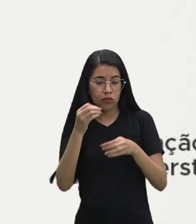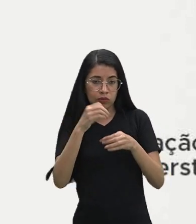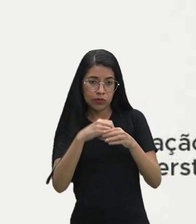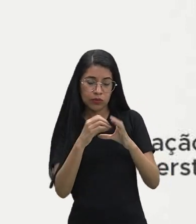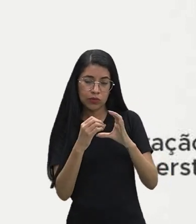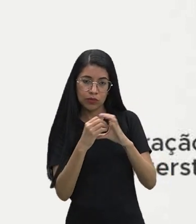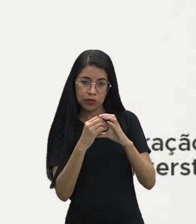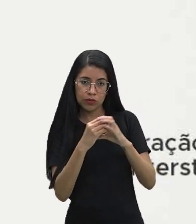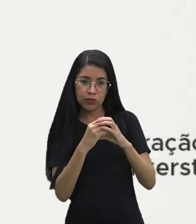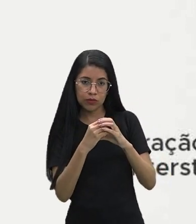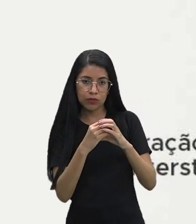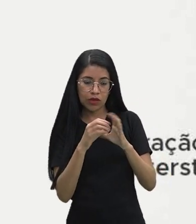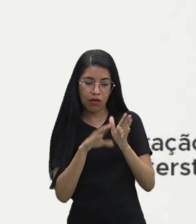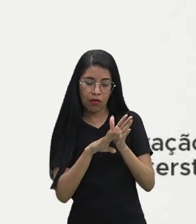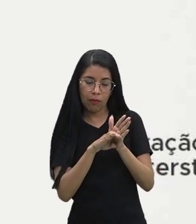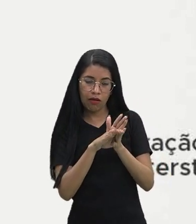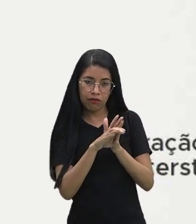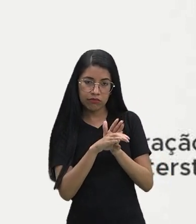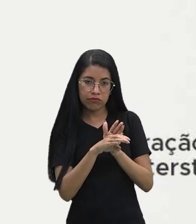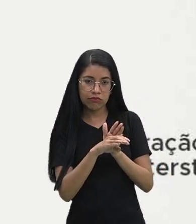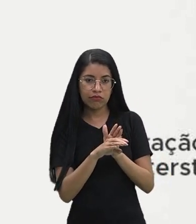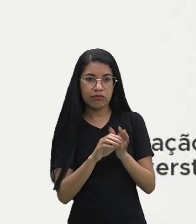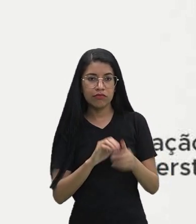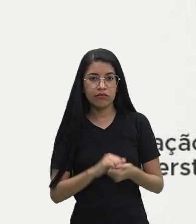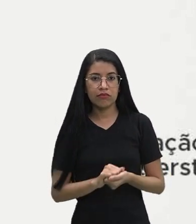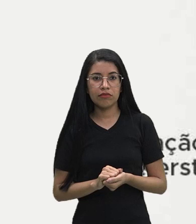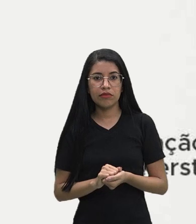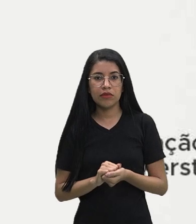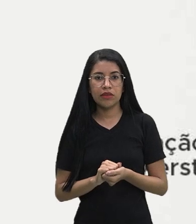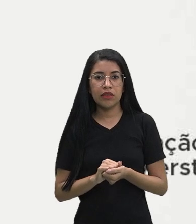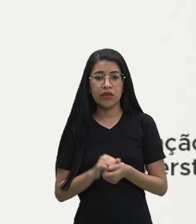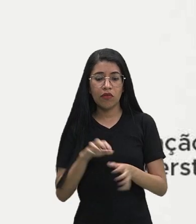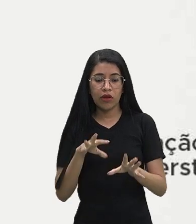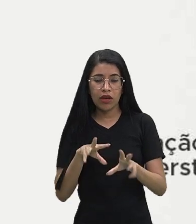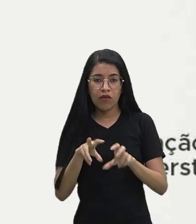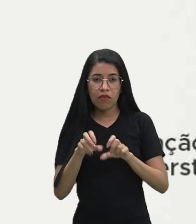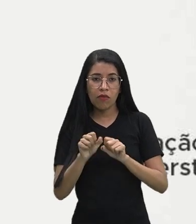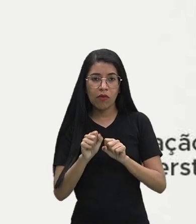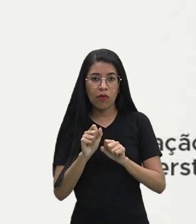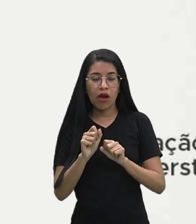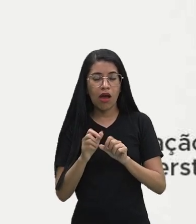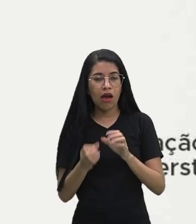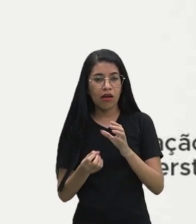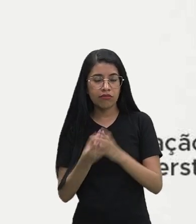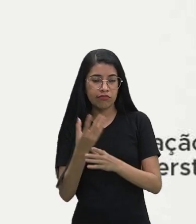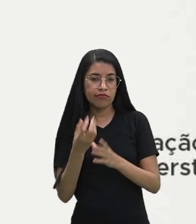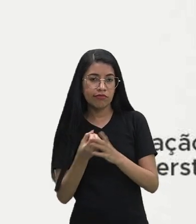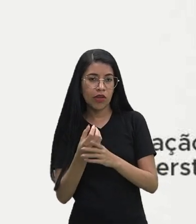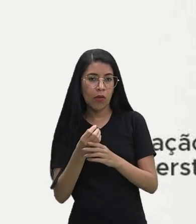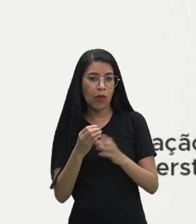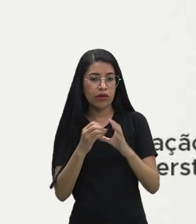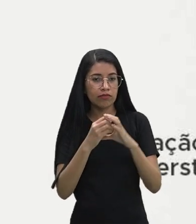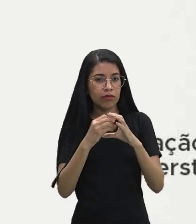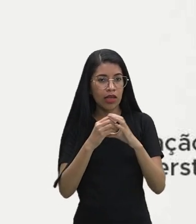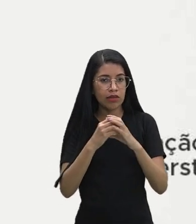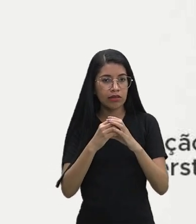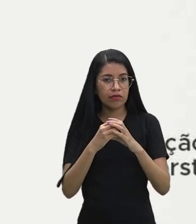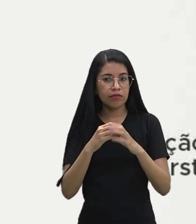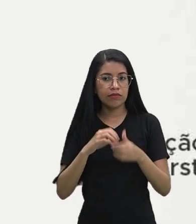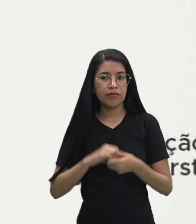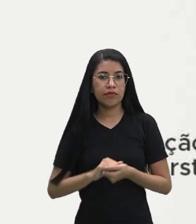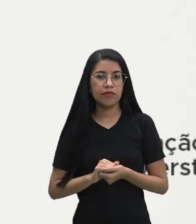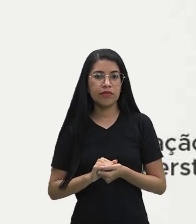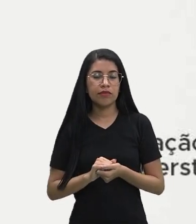tá? E aí, então, a gente tem a formação da célula animal, ok? E